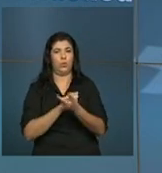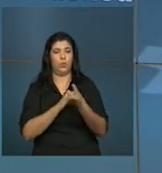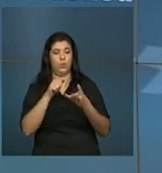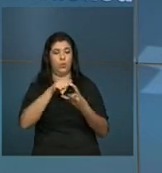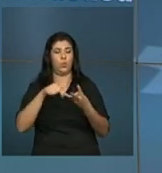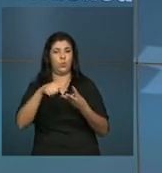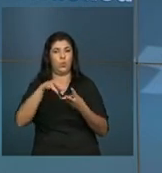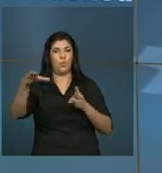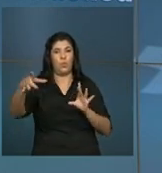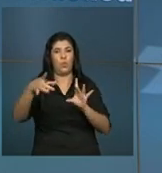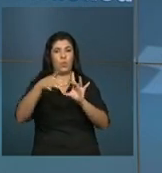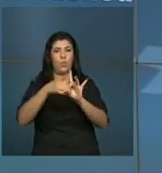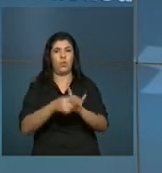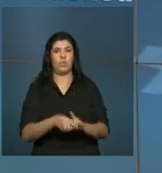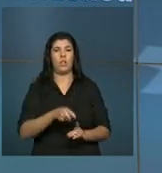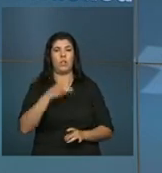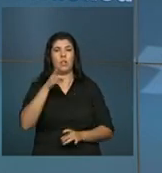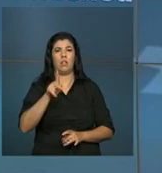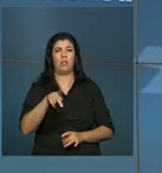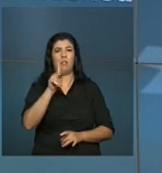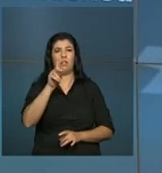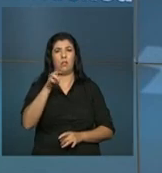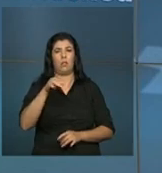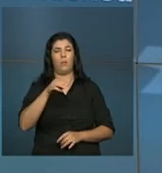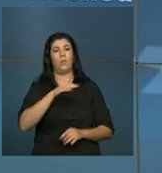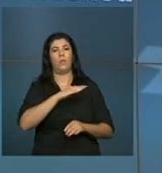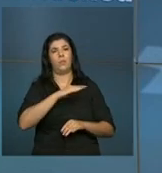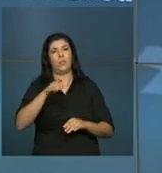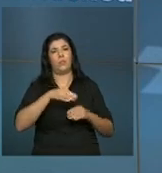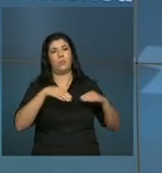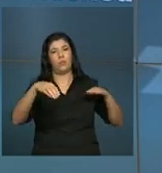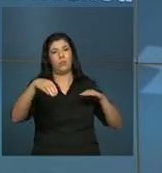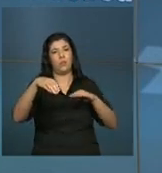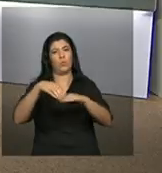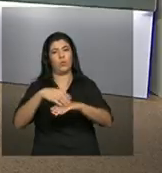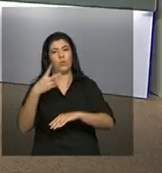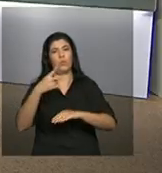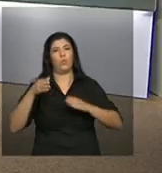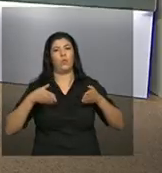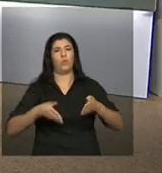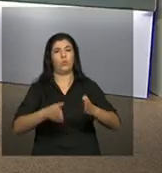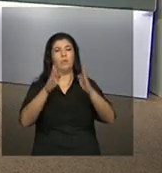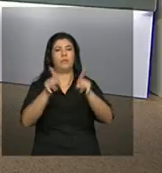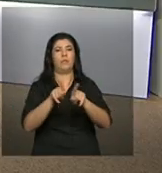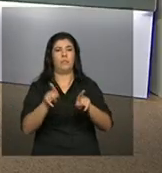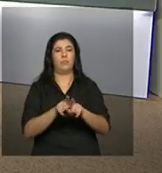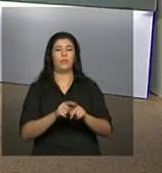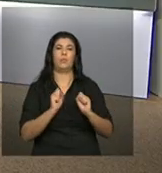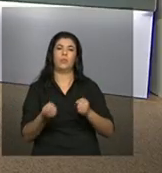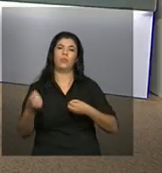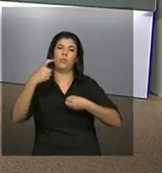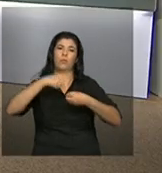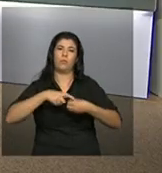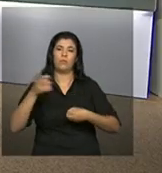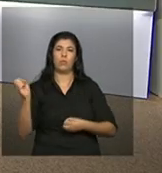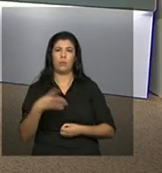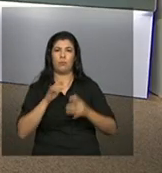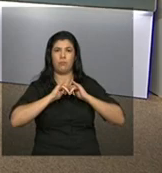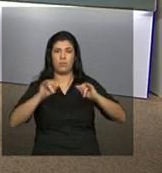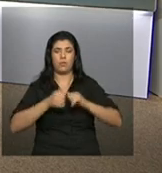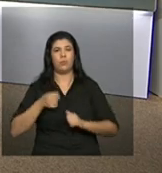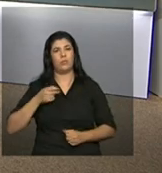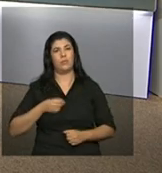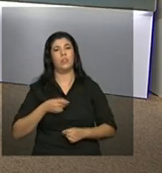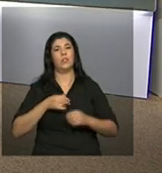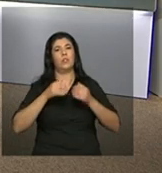têm 3,5 km e formam a via binária do porto. E nós podemos voltar a qualquer momento com mais